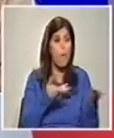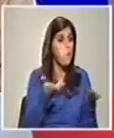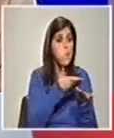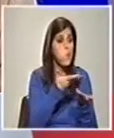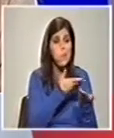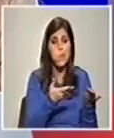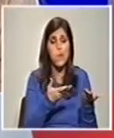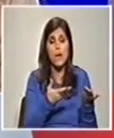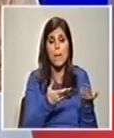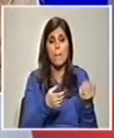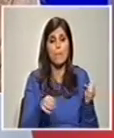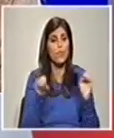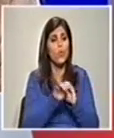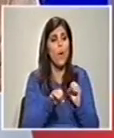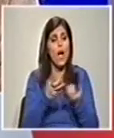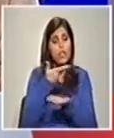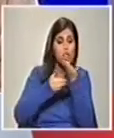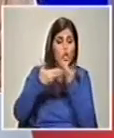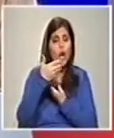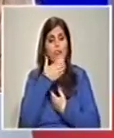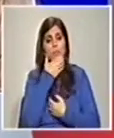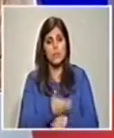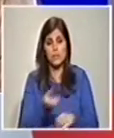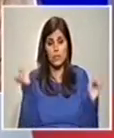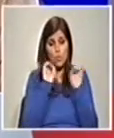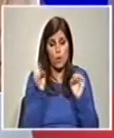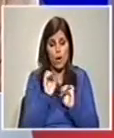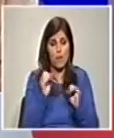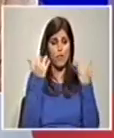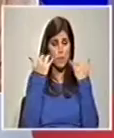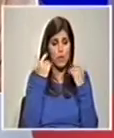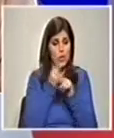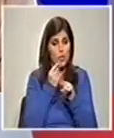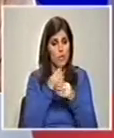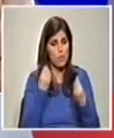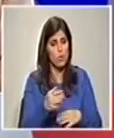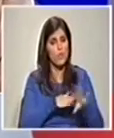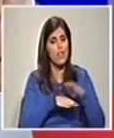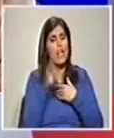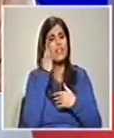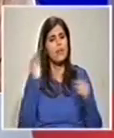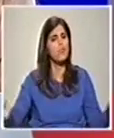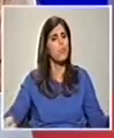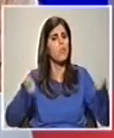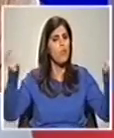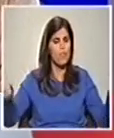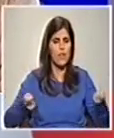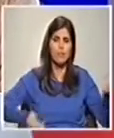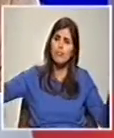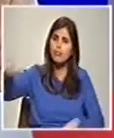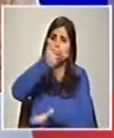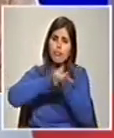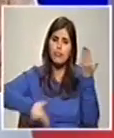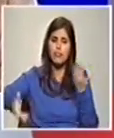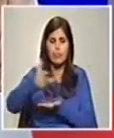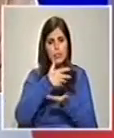ter e não beber dessa informação e não partilhar essas coisas boas que fazem. Portanto, também tentamos promover